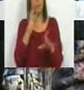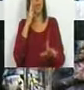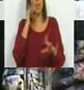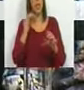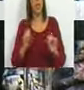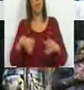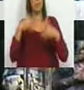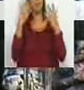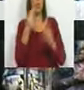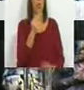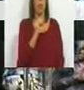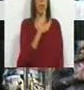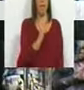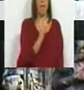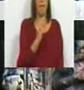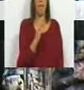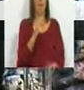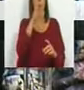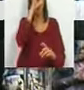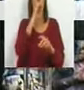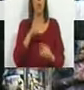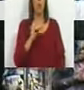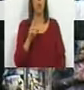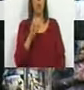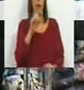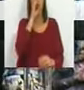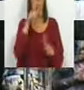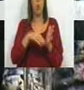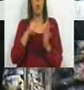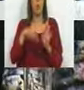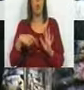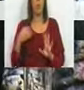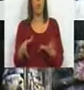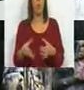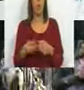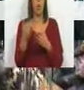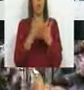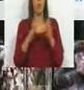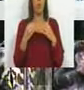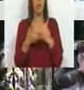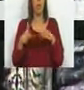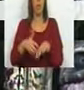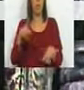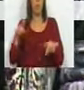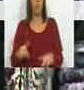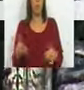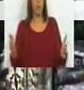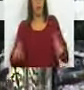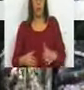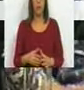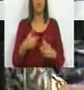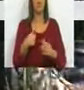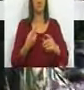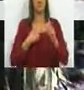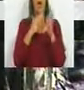ideia original da criação das USFs foi uma ideia do Sr. Ministro Correia de Campos, que hoje toma posse como Presidente do Conselho Económico e Social aqui no Parlamento, eu